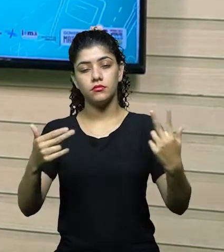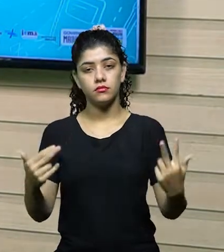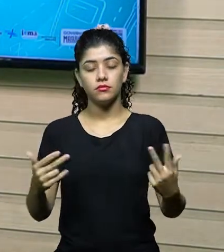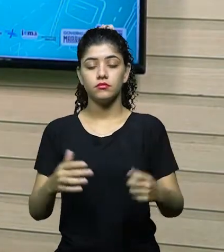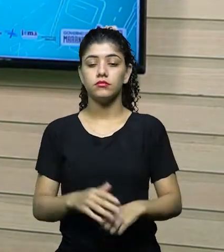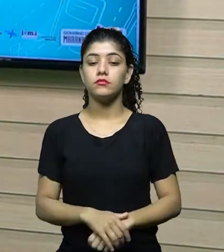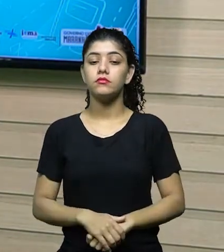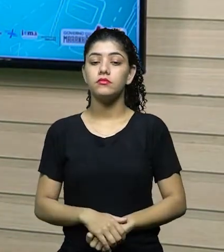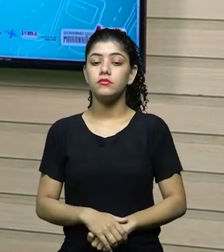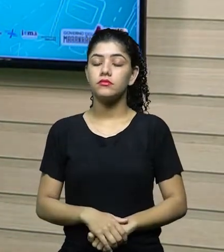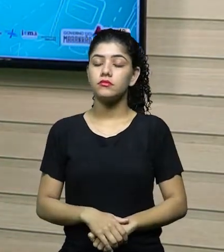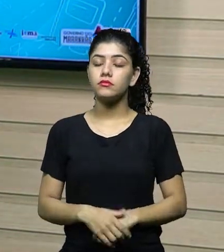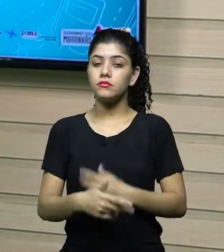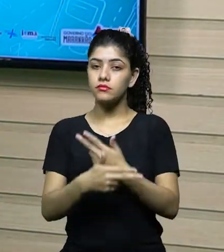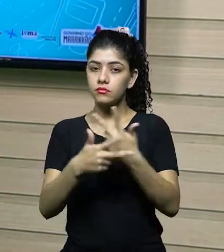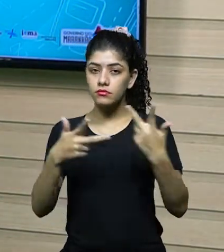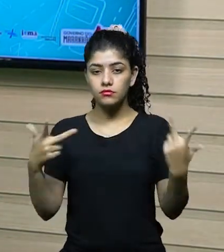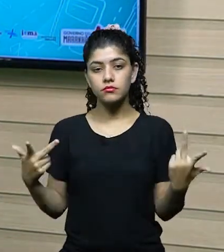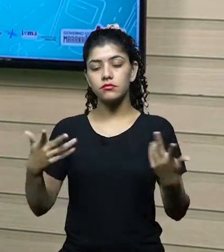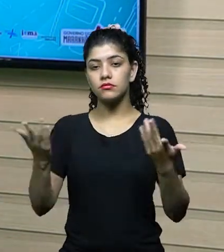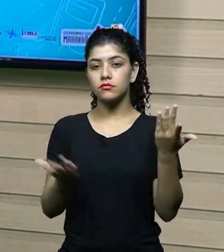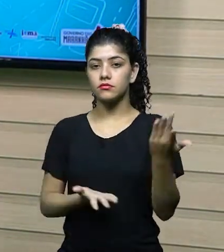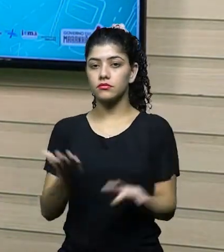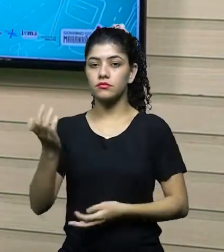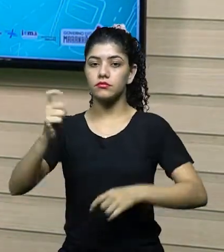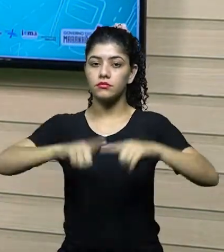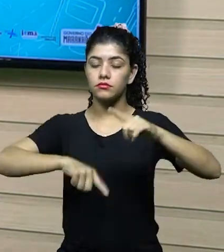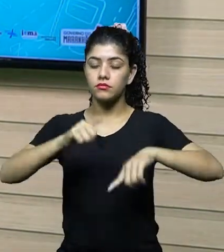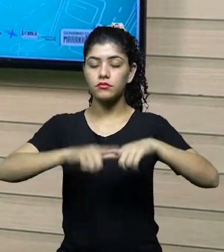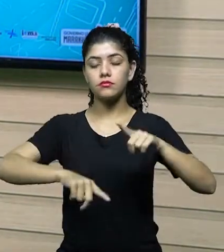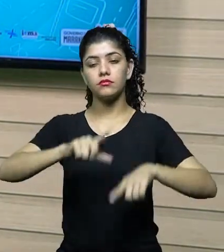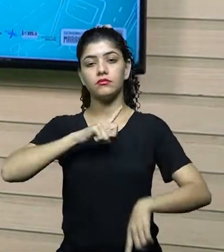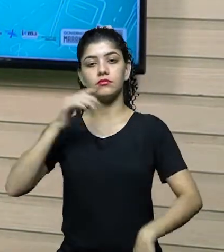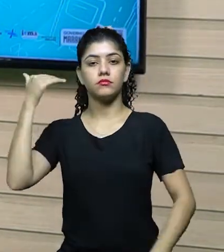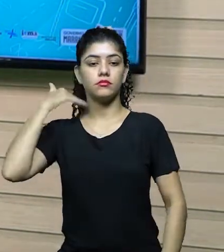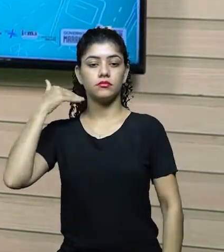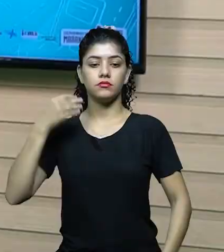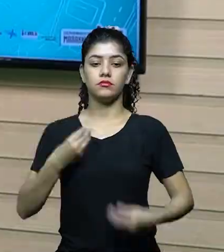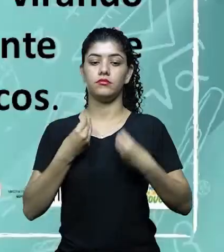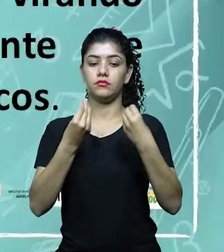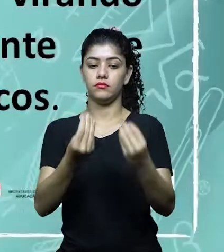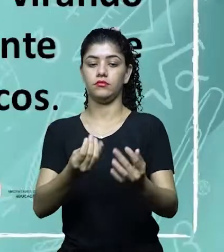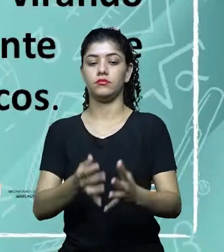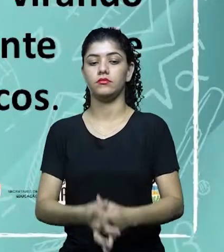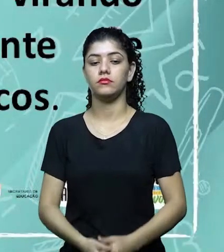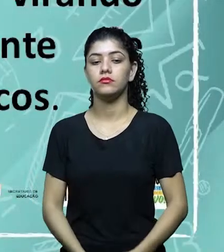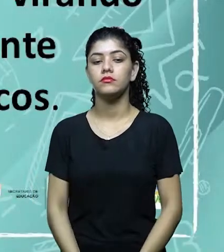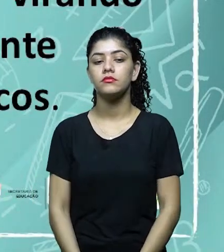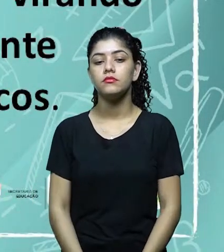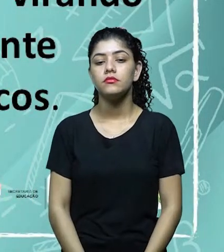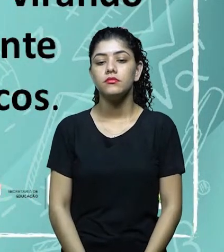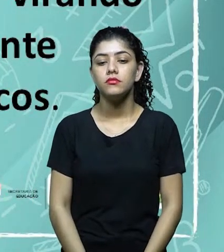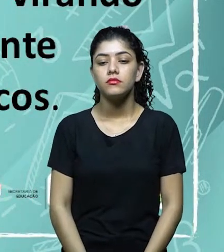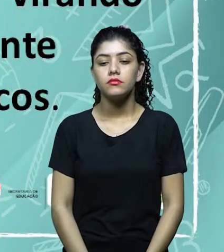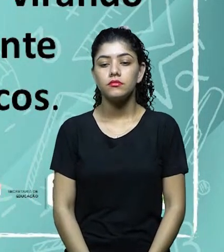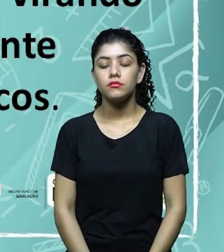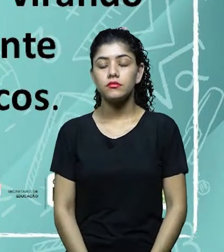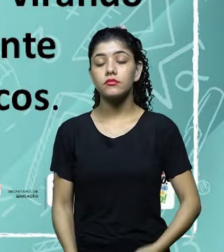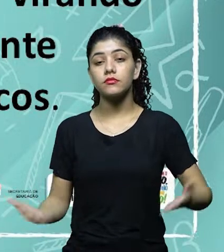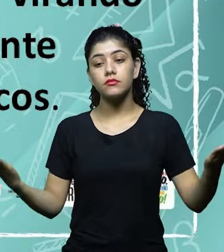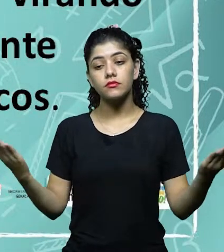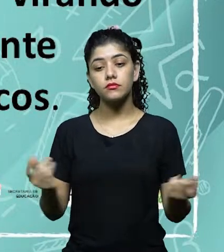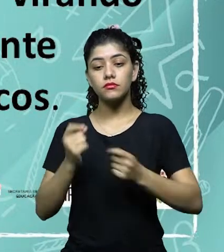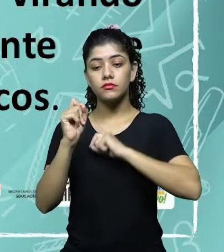diz aqui, é um cardápio de produtos e serviços que a rede bancária oferece. Nesse